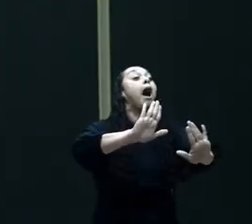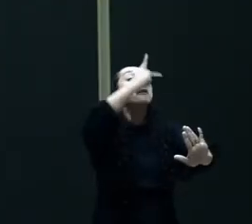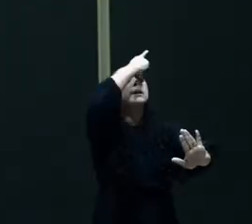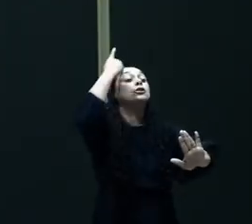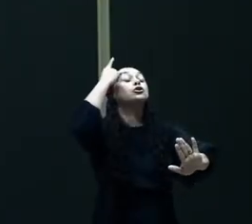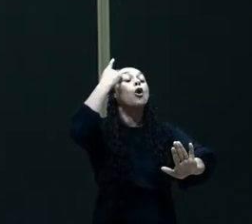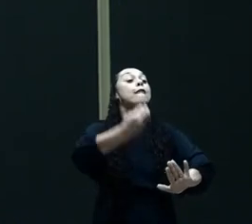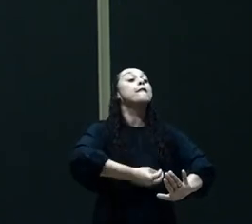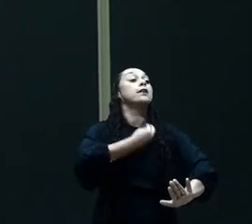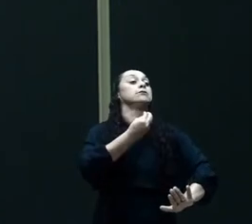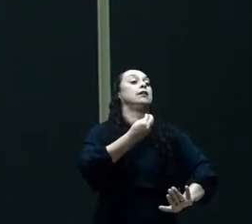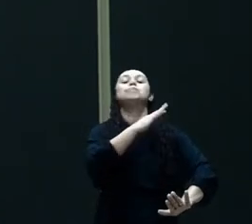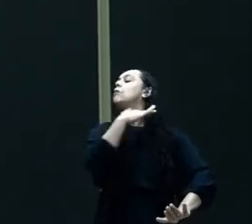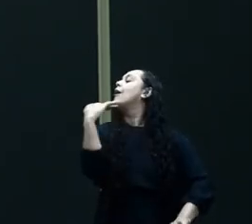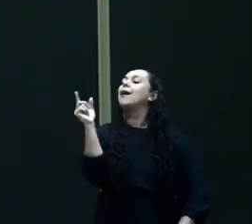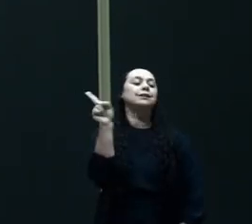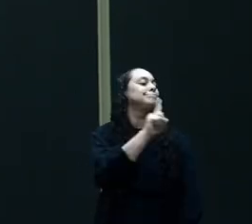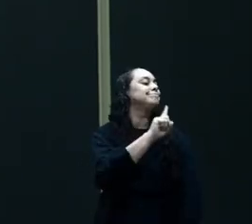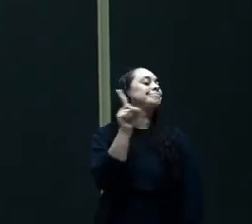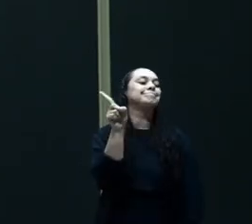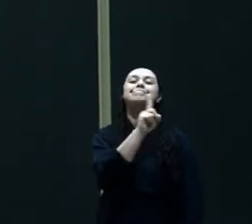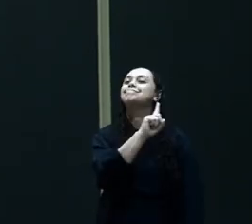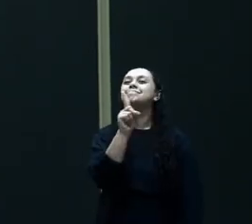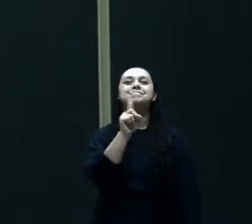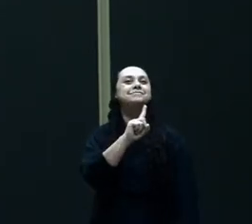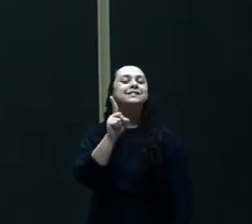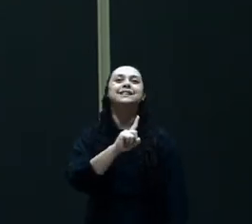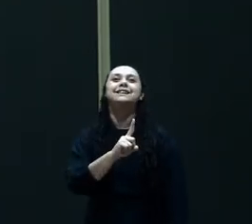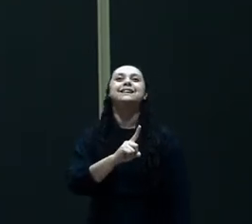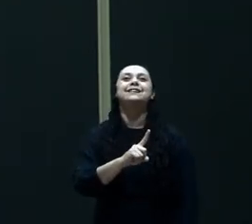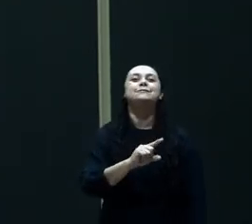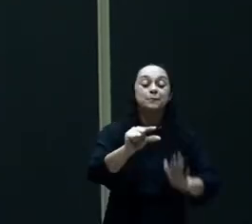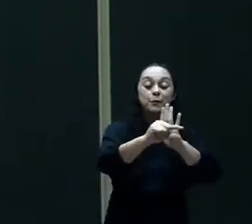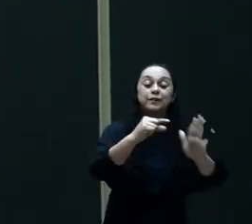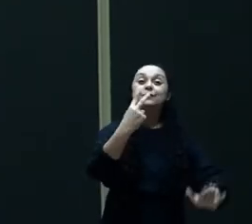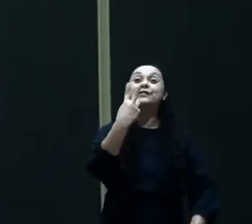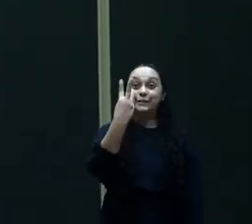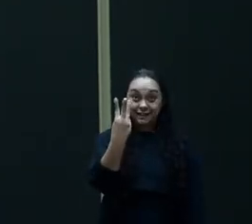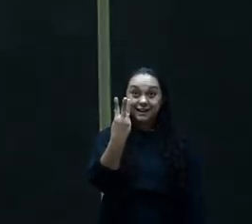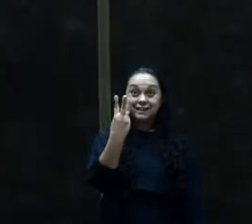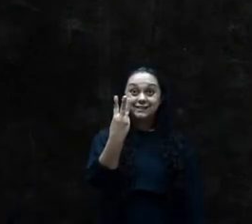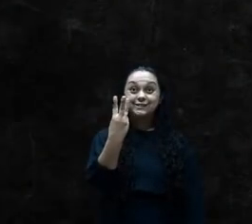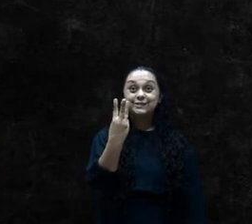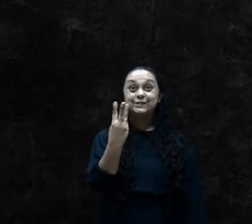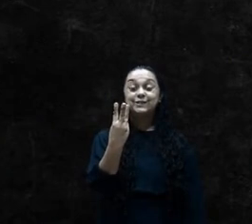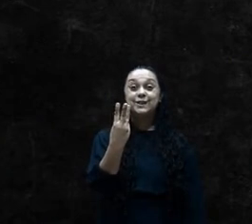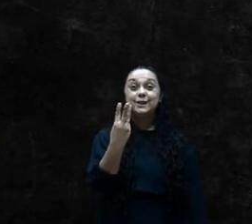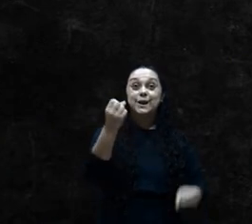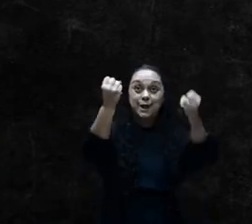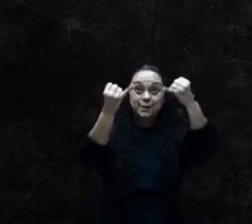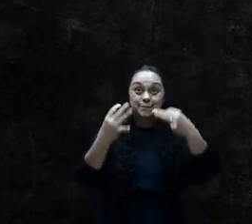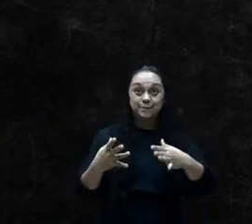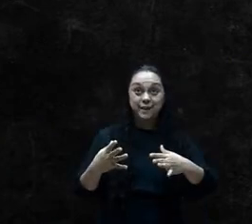vida vai se perder Alelu vamos no Versículo 23 Olha o que diz porque esta